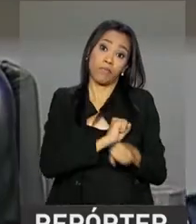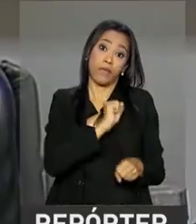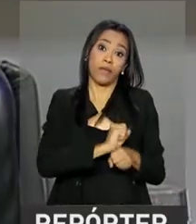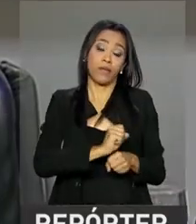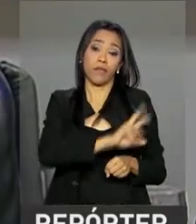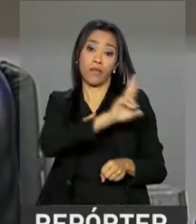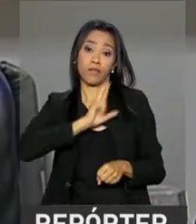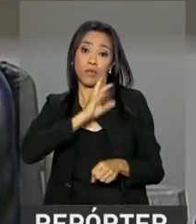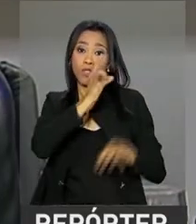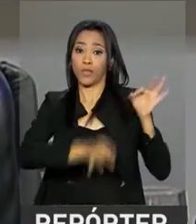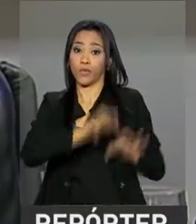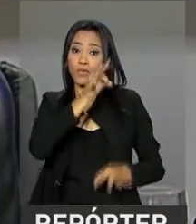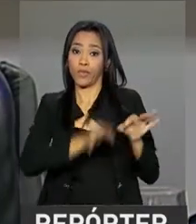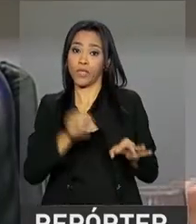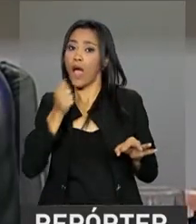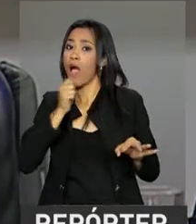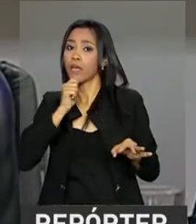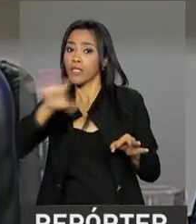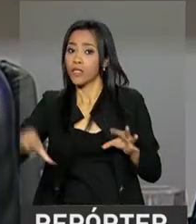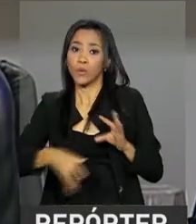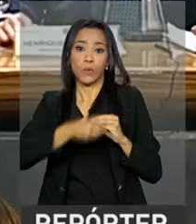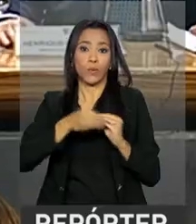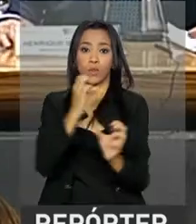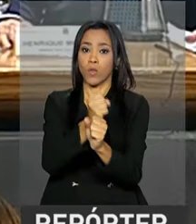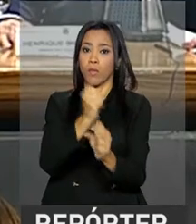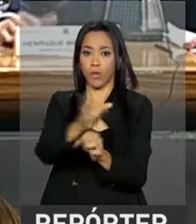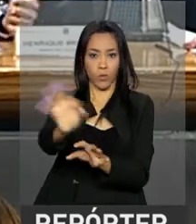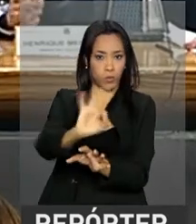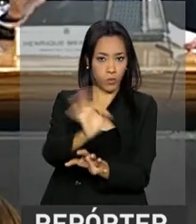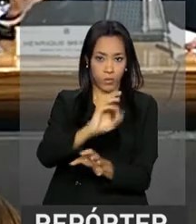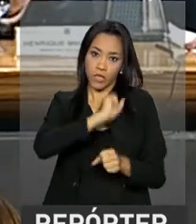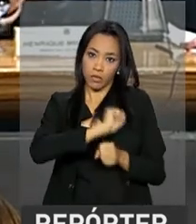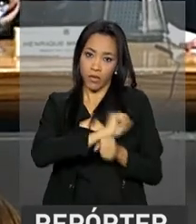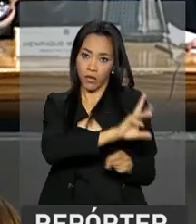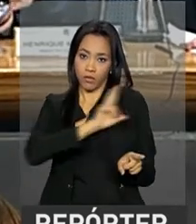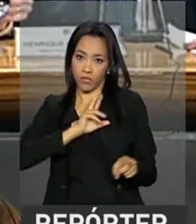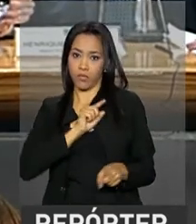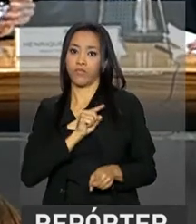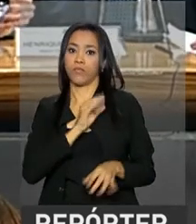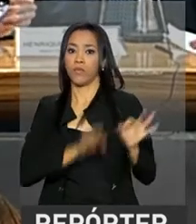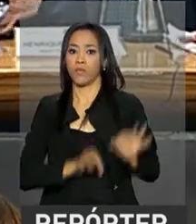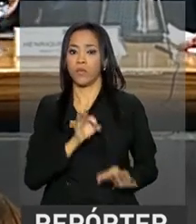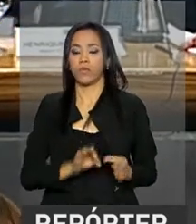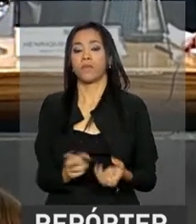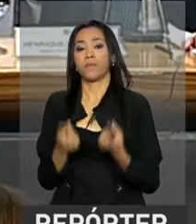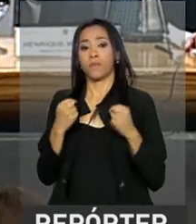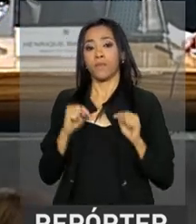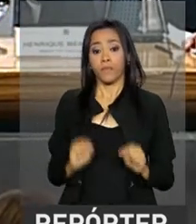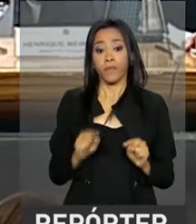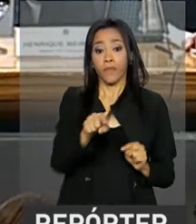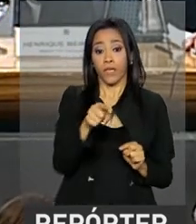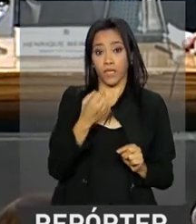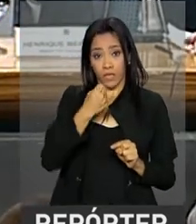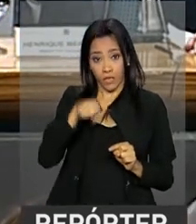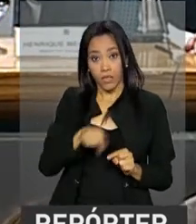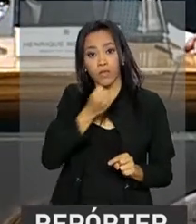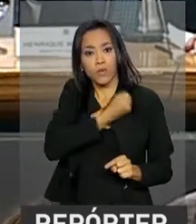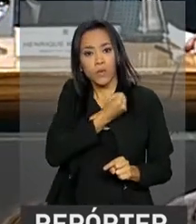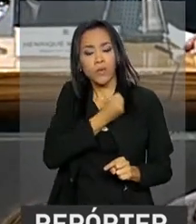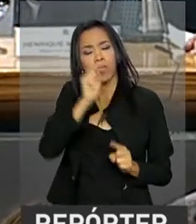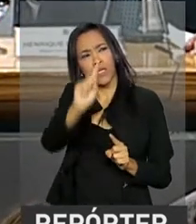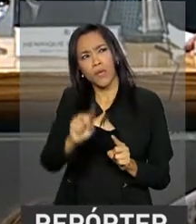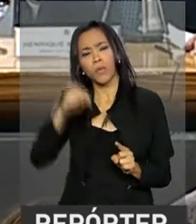decidiu não incluir agora no orçamento a nossa expectativa no entanto é que esse número até o próximo